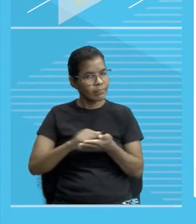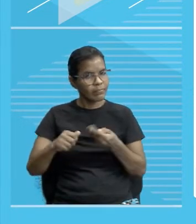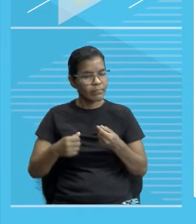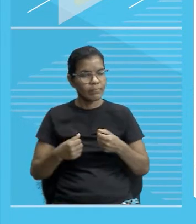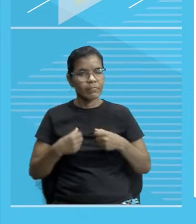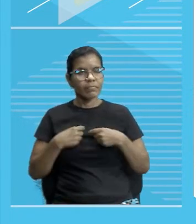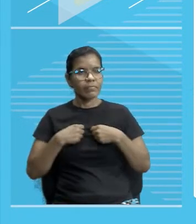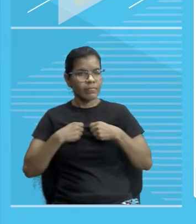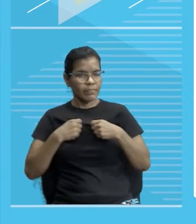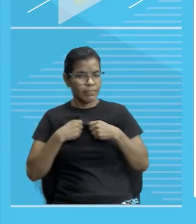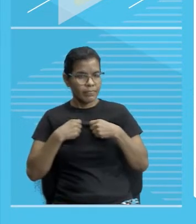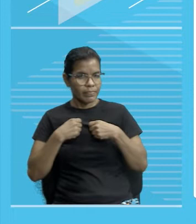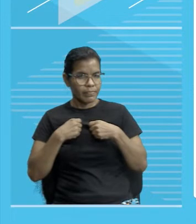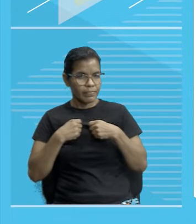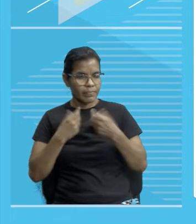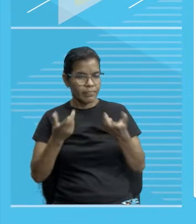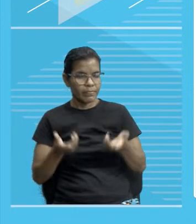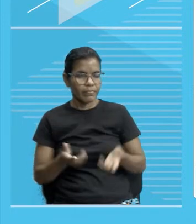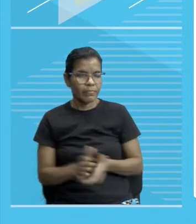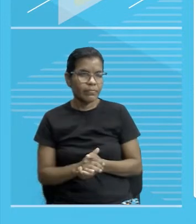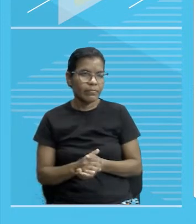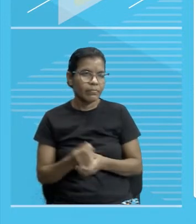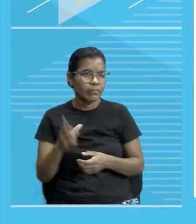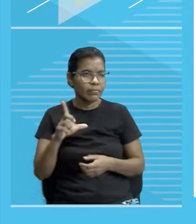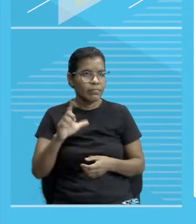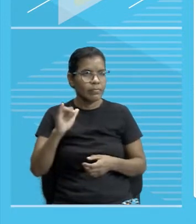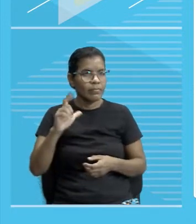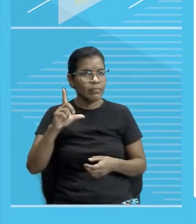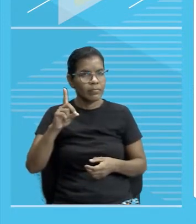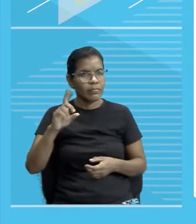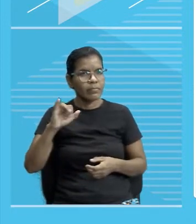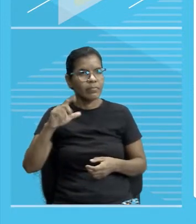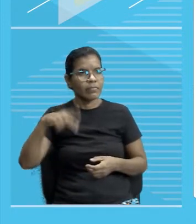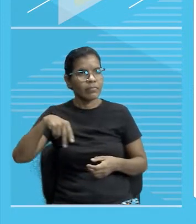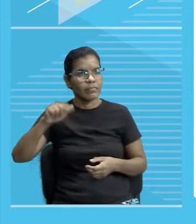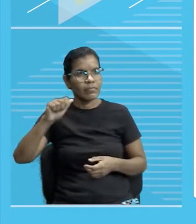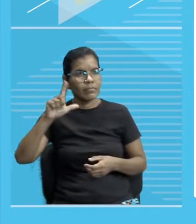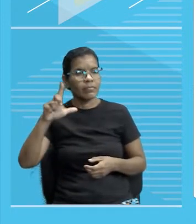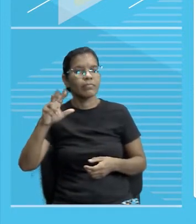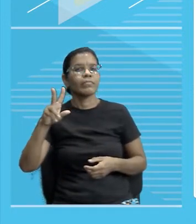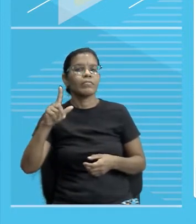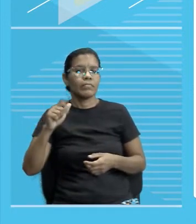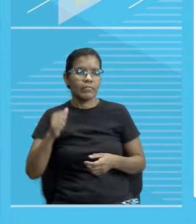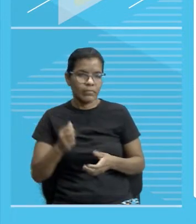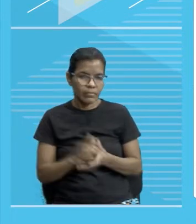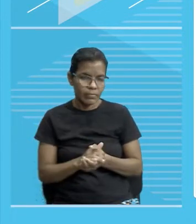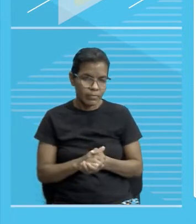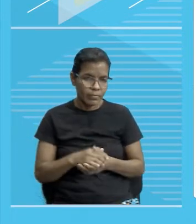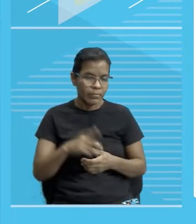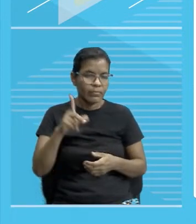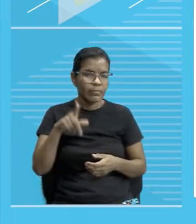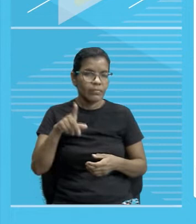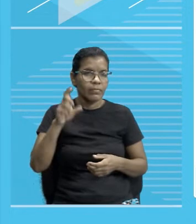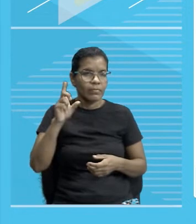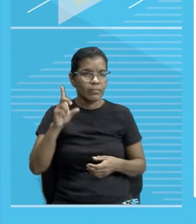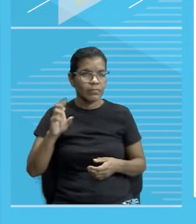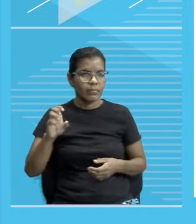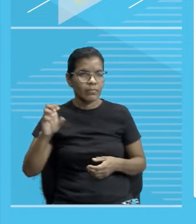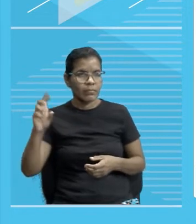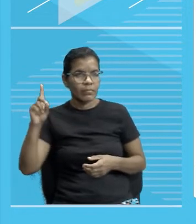de minha roupa além dava tudo bem isso é retroação é mesma coisa feedback atração